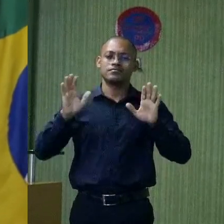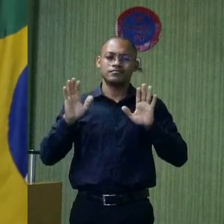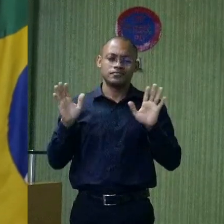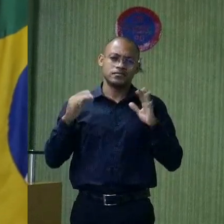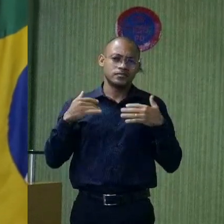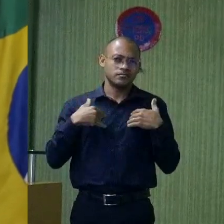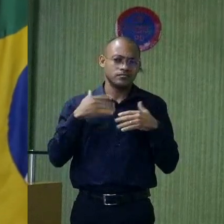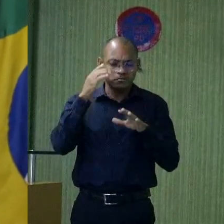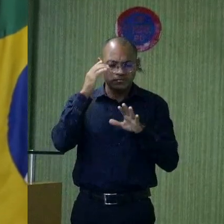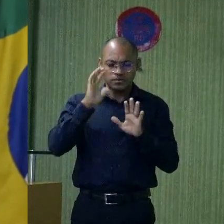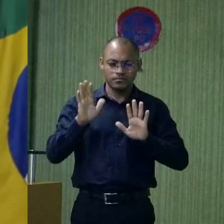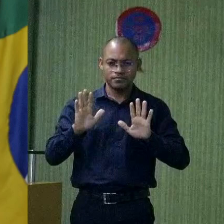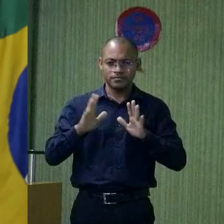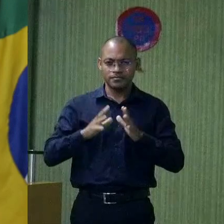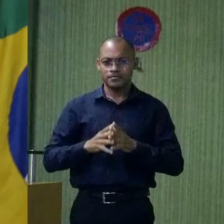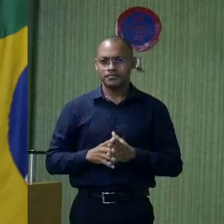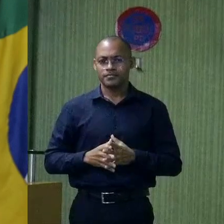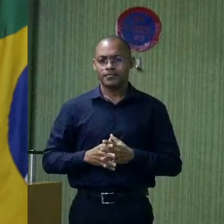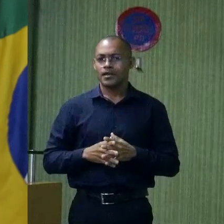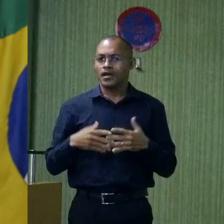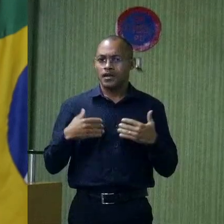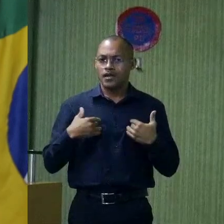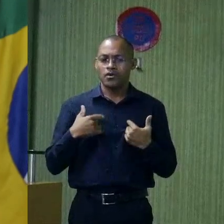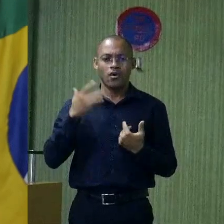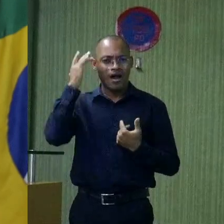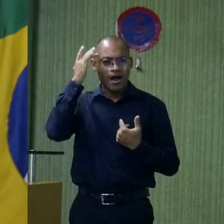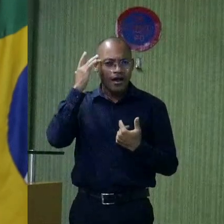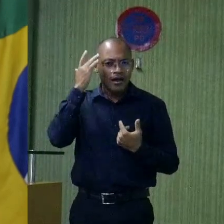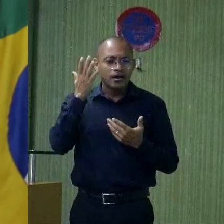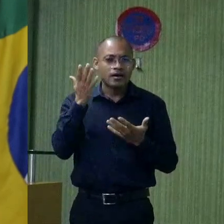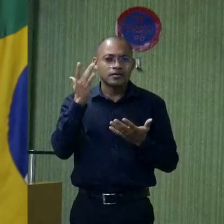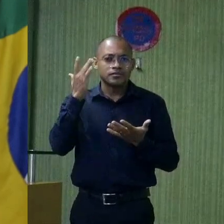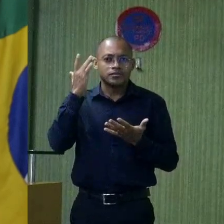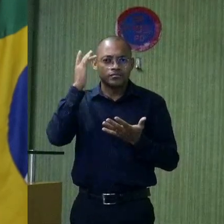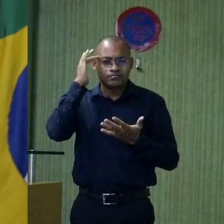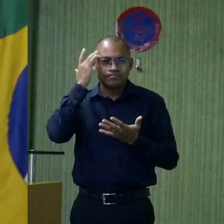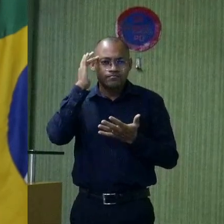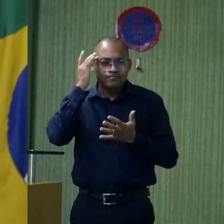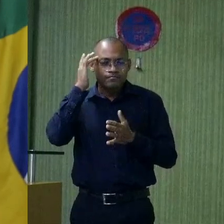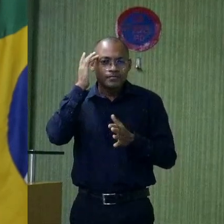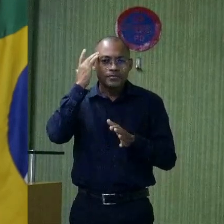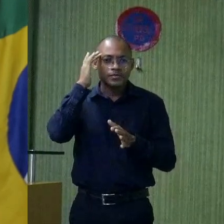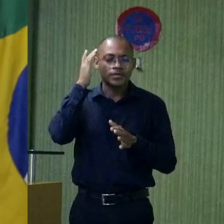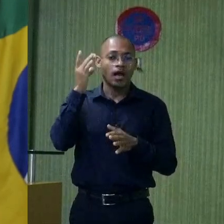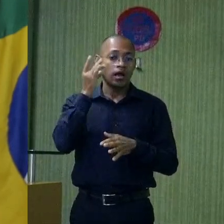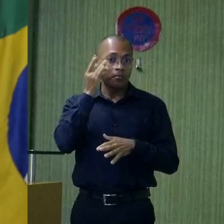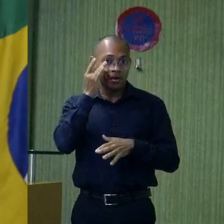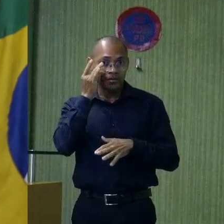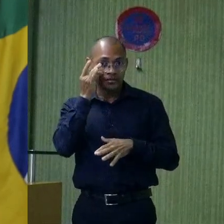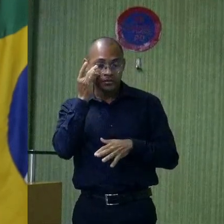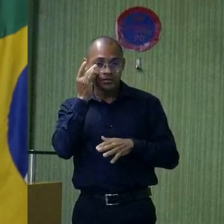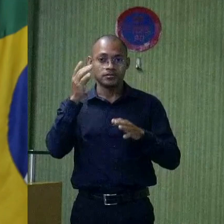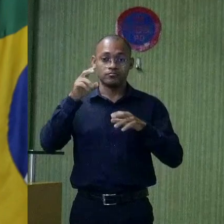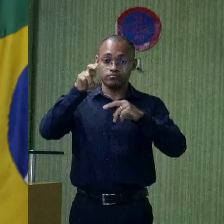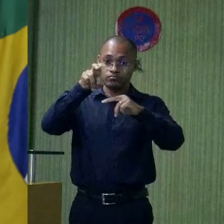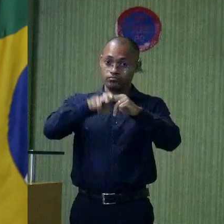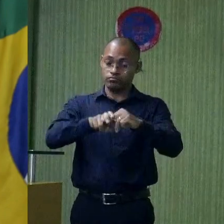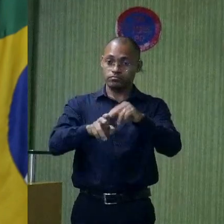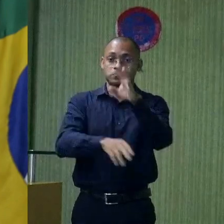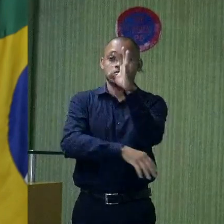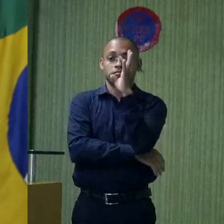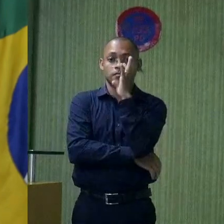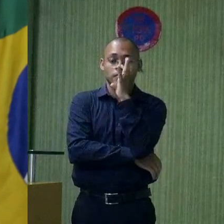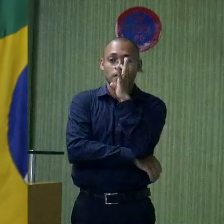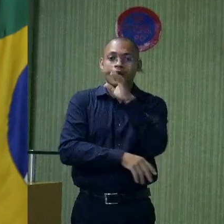não eu eu eu acho que a presença Nossa ali Realmente é muito importante ali como órgão ouvinte né na condição de fiscal